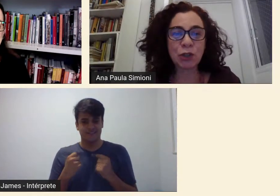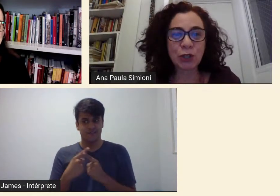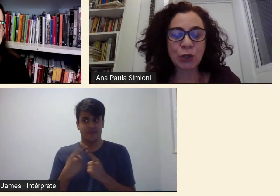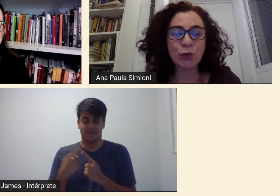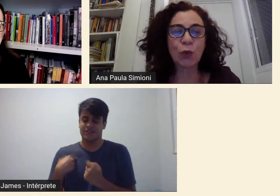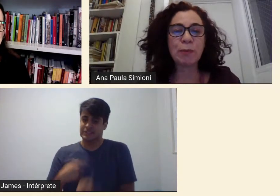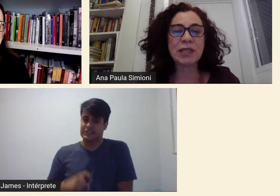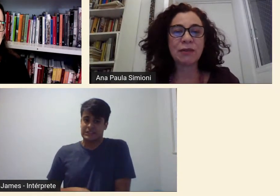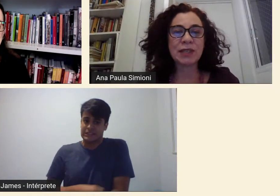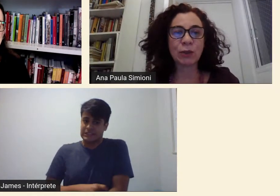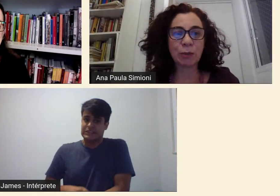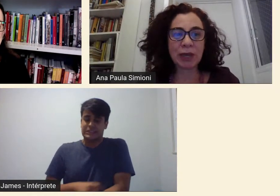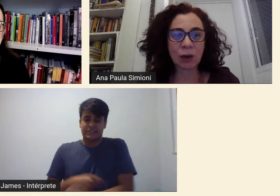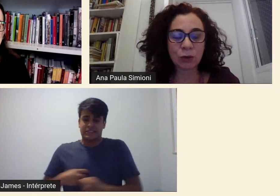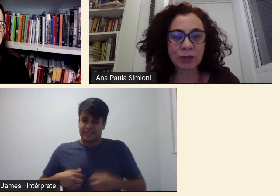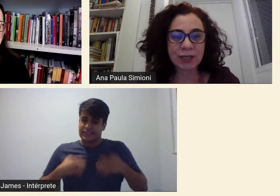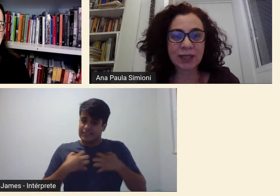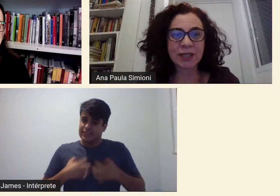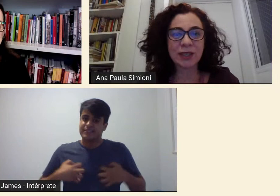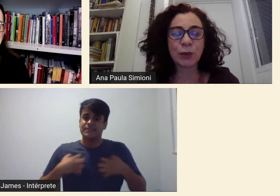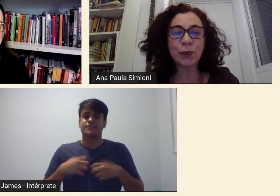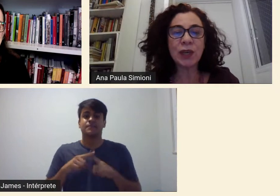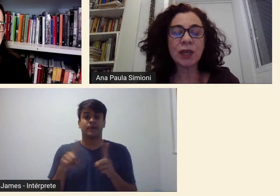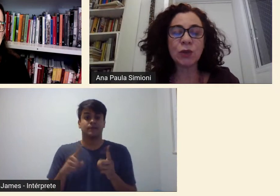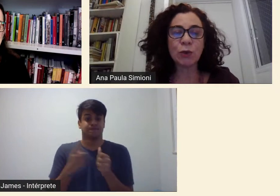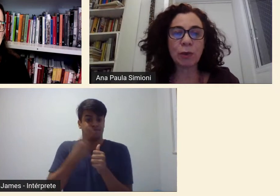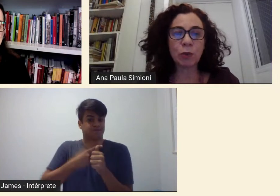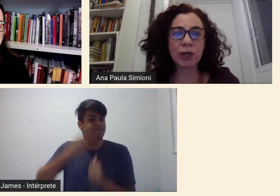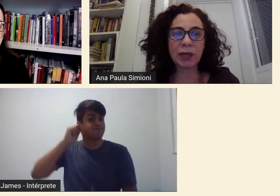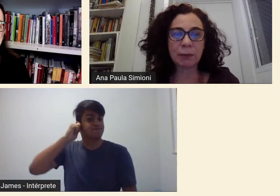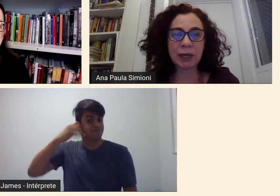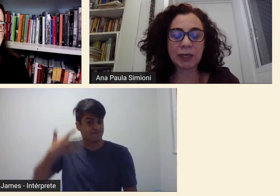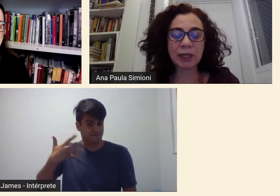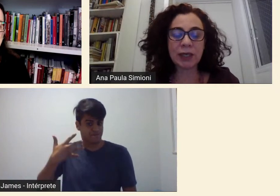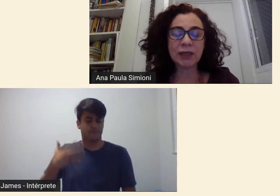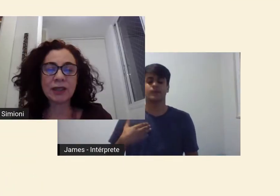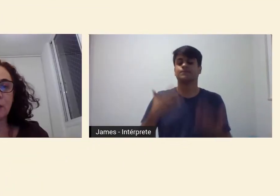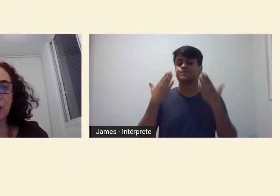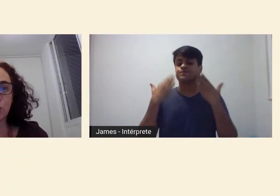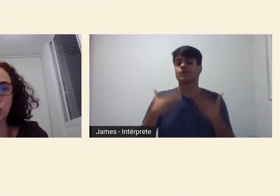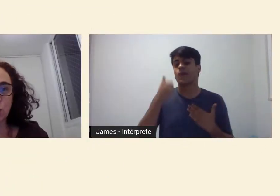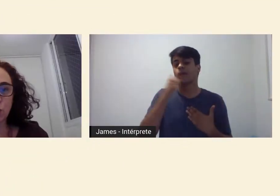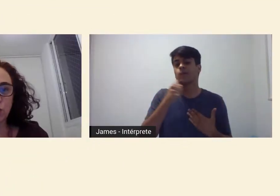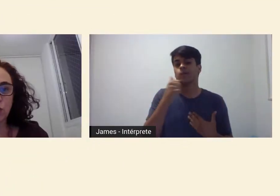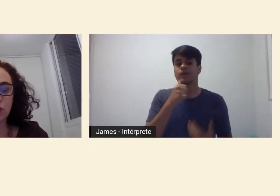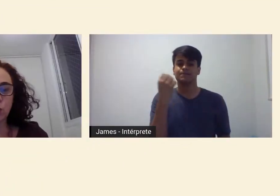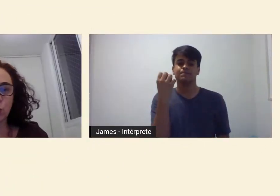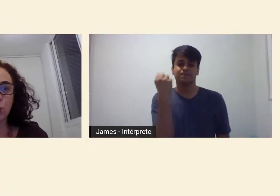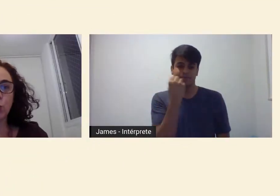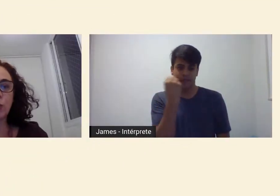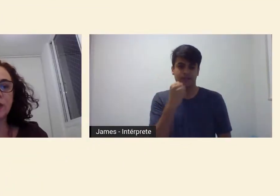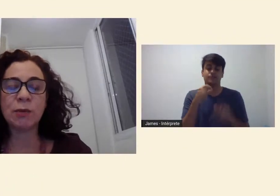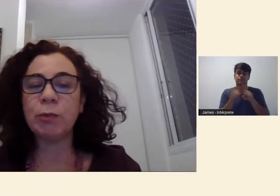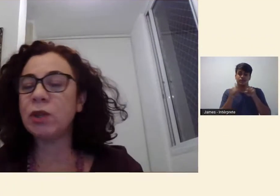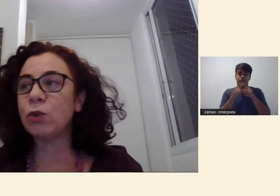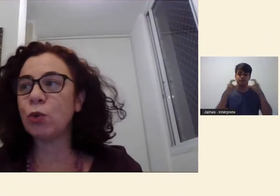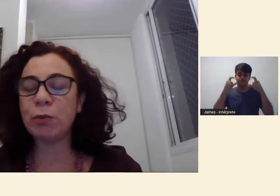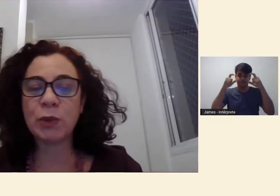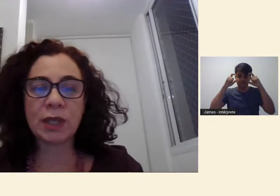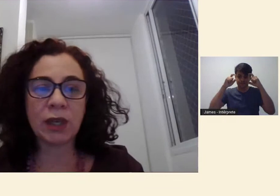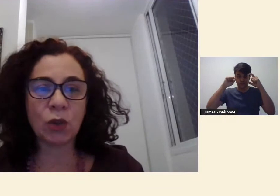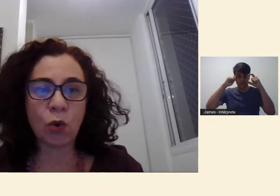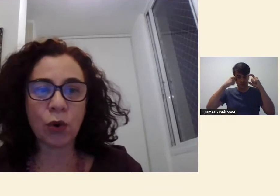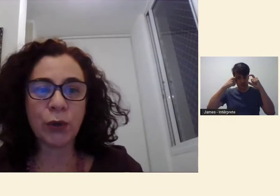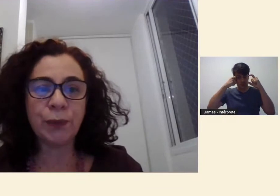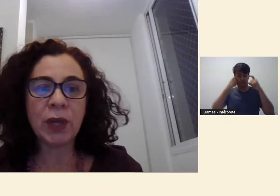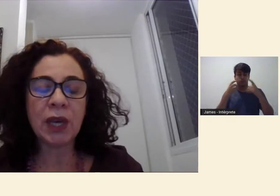mas a pedidos, vou começar fazendo a minha autodescrição, eu sou uma mulher branca, também uso óculos escuro, nesse momento